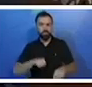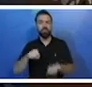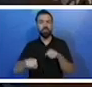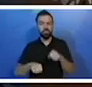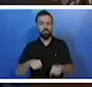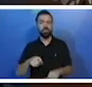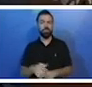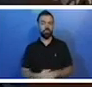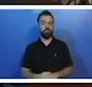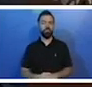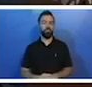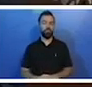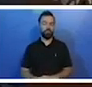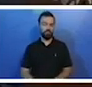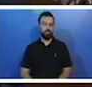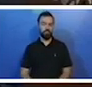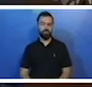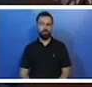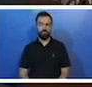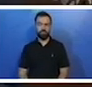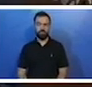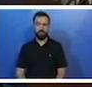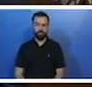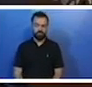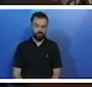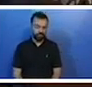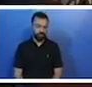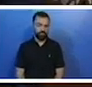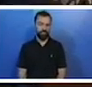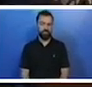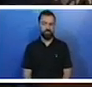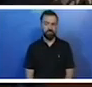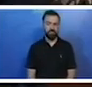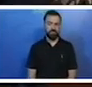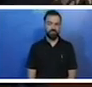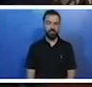e o ciclismo de lazer, né? Ciclismo, andar de bicicleta.